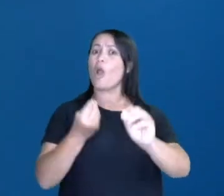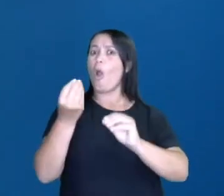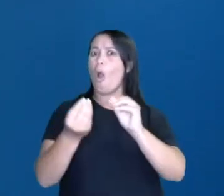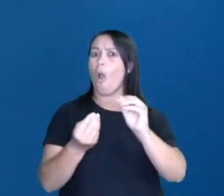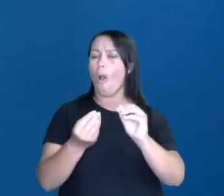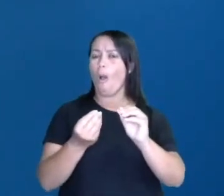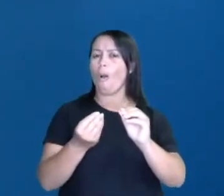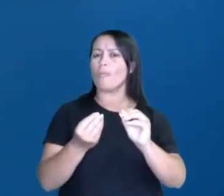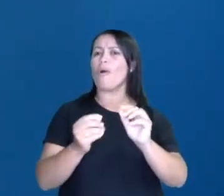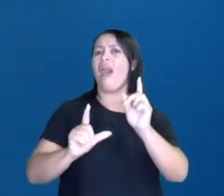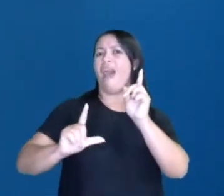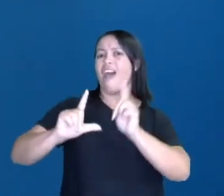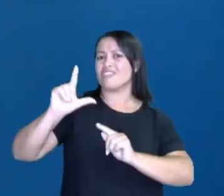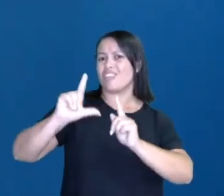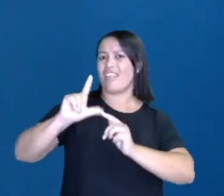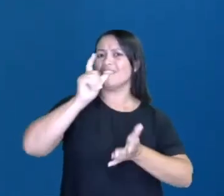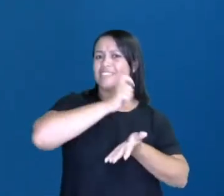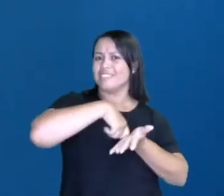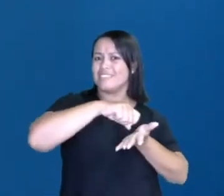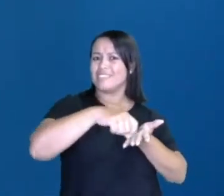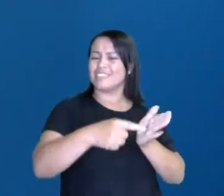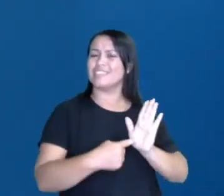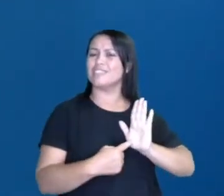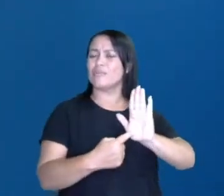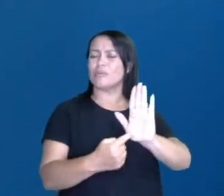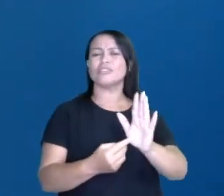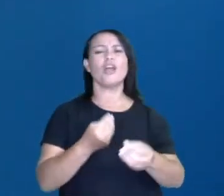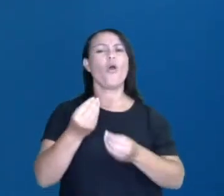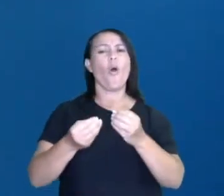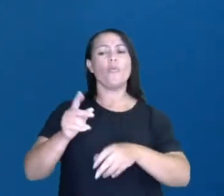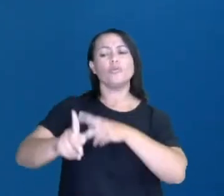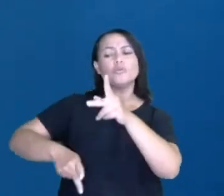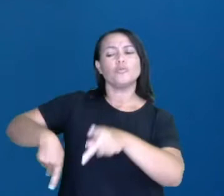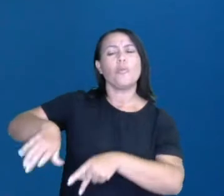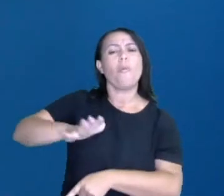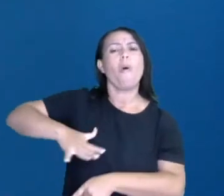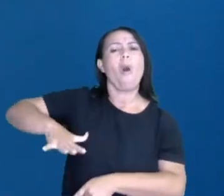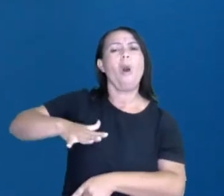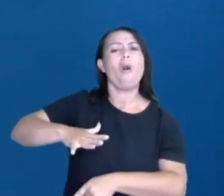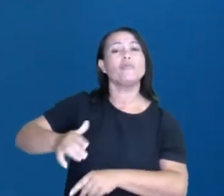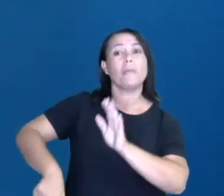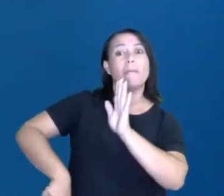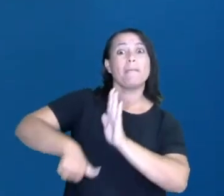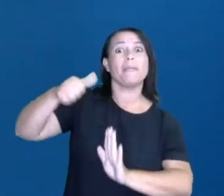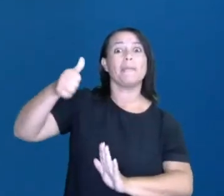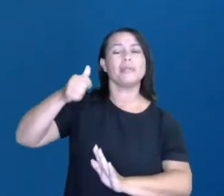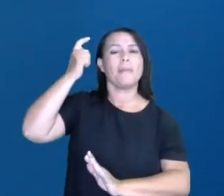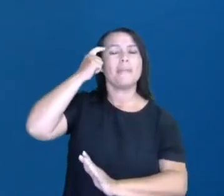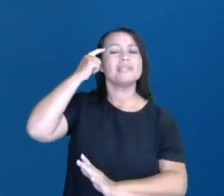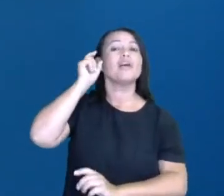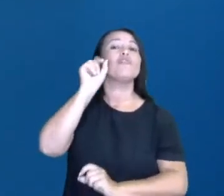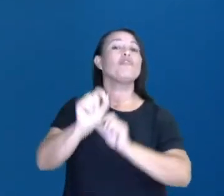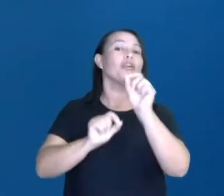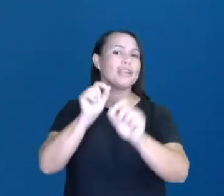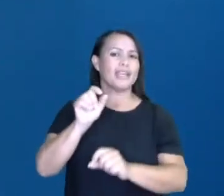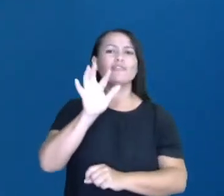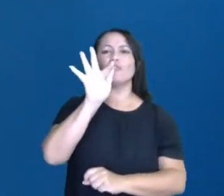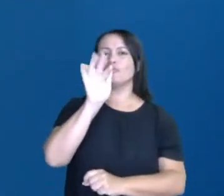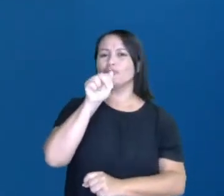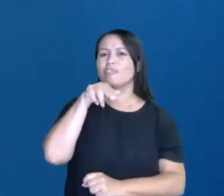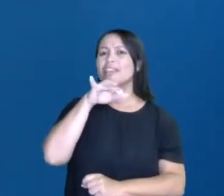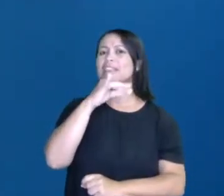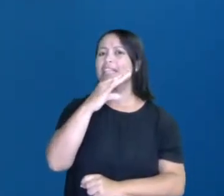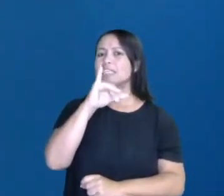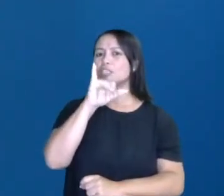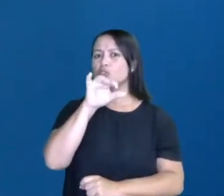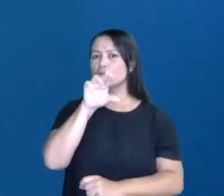os caracteres escritos. E os primeiros povos que pensaram nisso foram os fenícios.